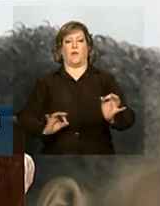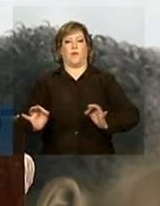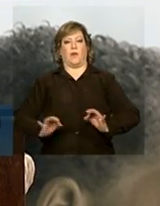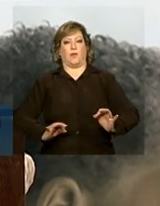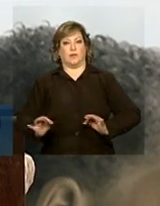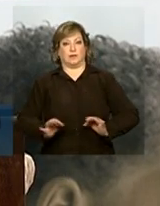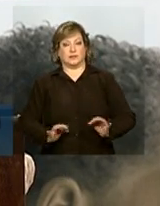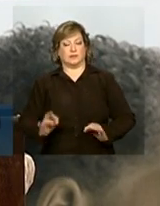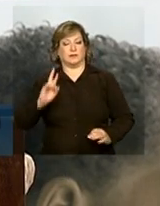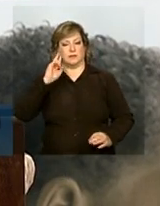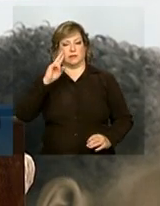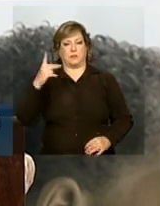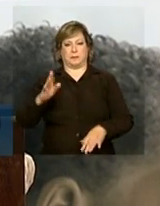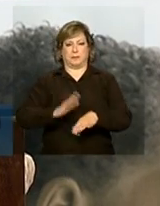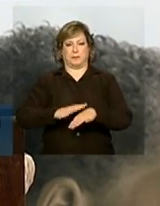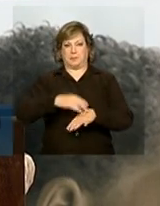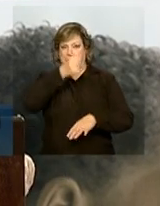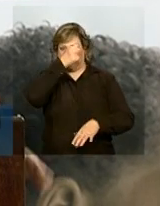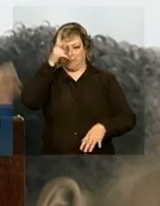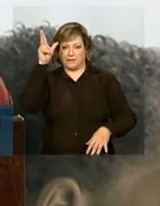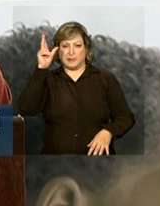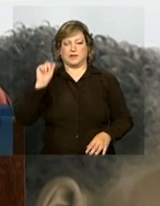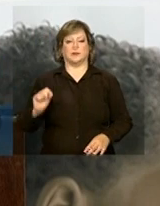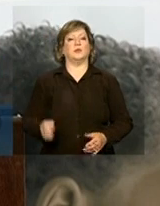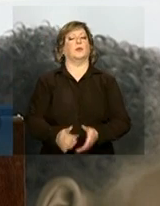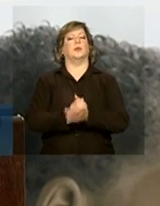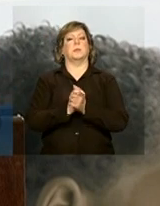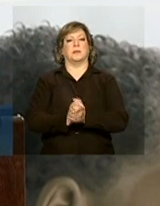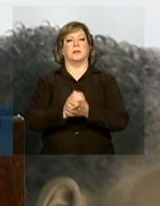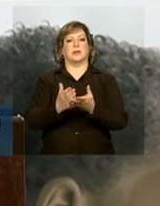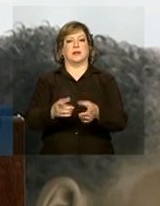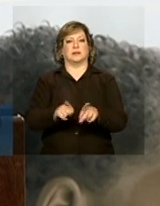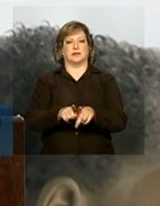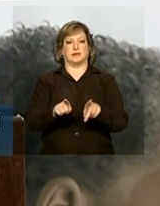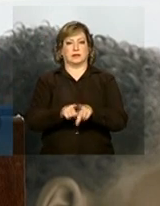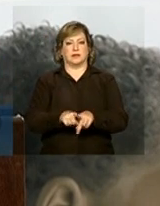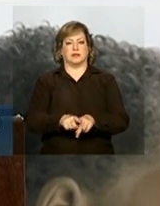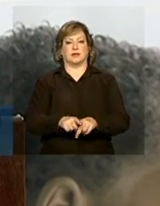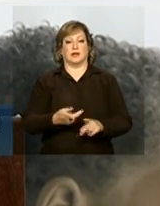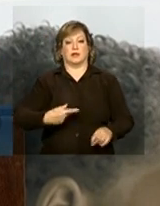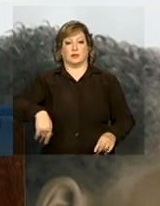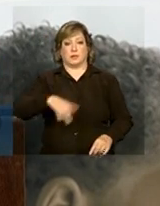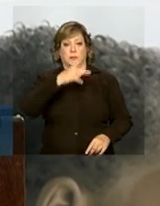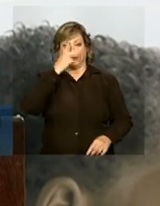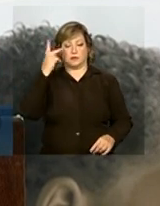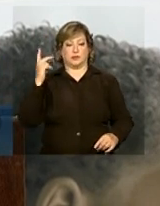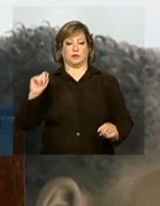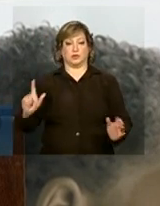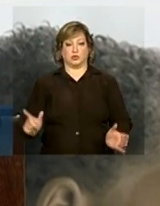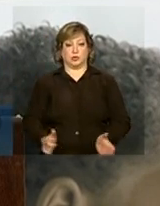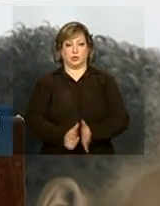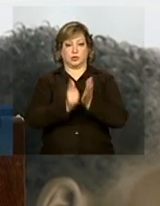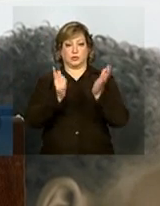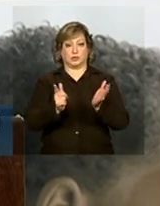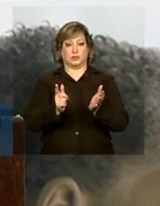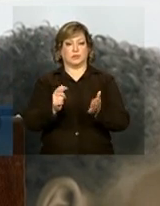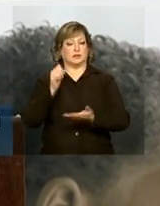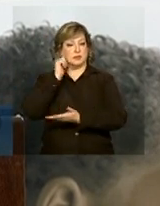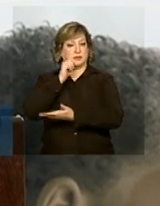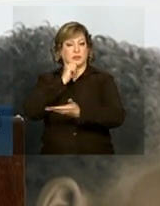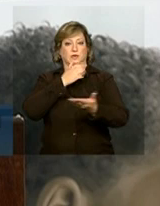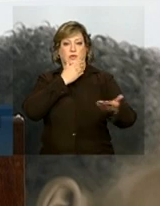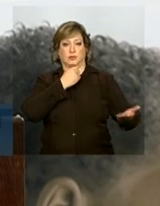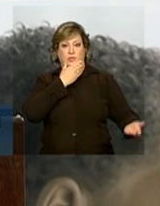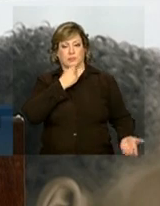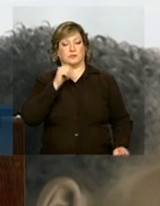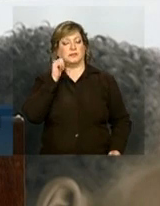coordenados e liderados pelos prefeitos. Cumprimentar os nossos jornalistas e jornalistas, e